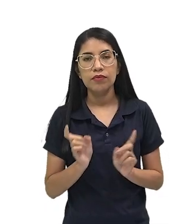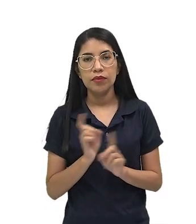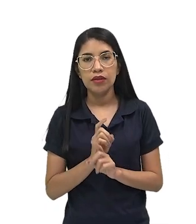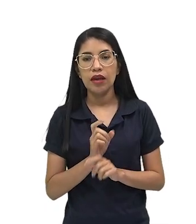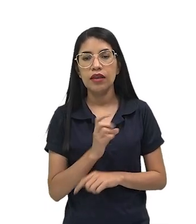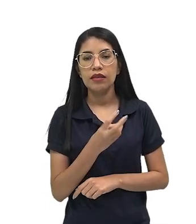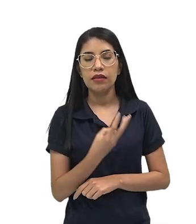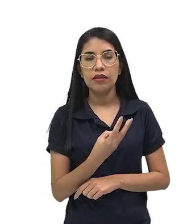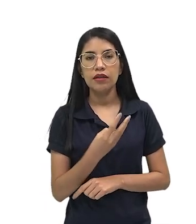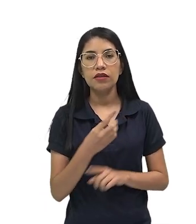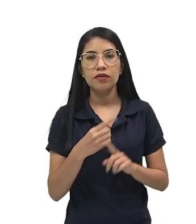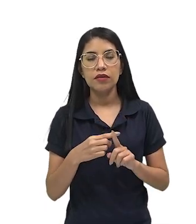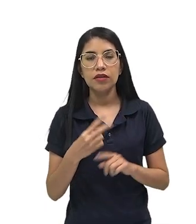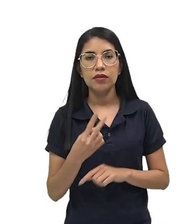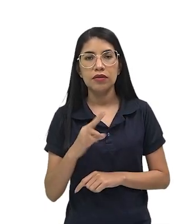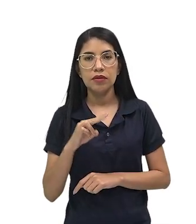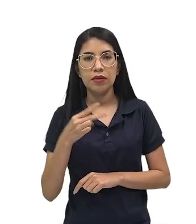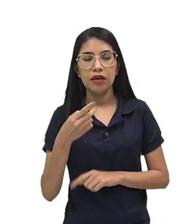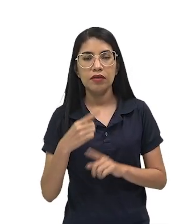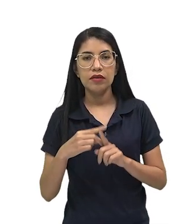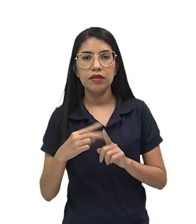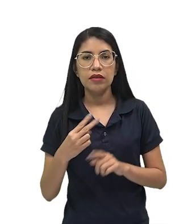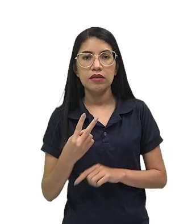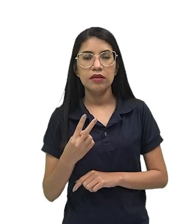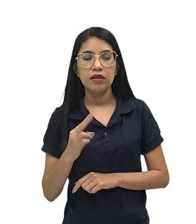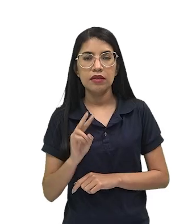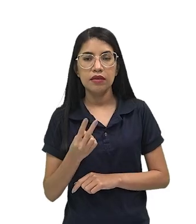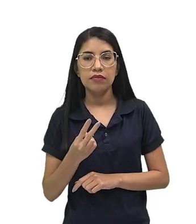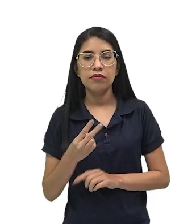a ordem, dá no mesmo, pessoal, ó, é a mesma coisa